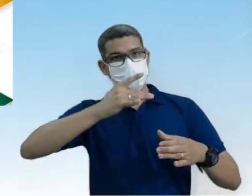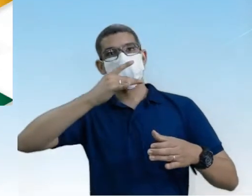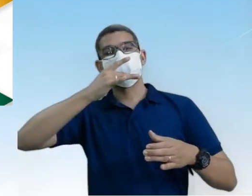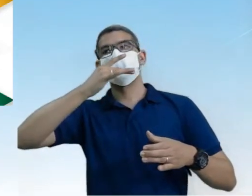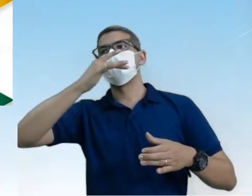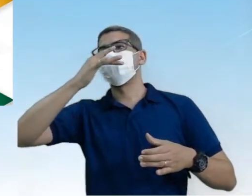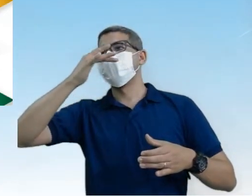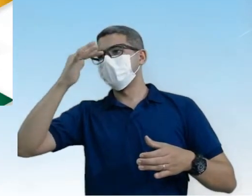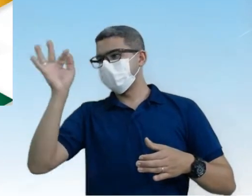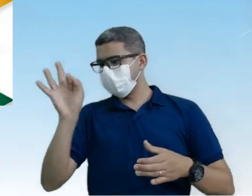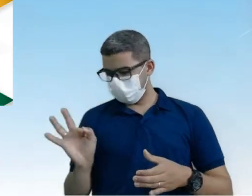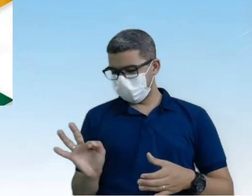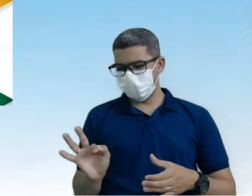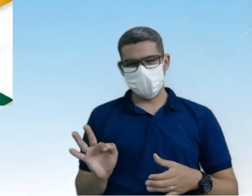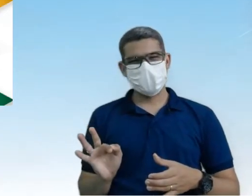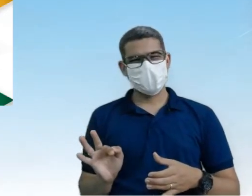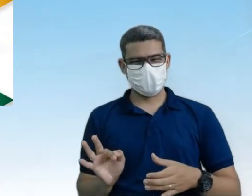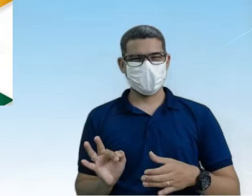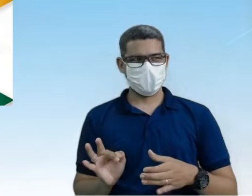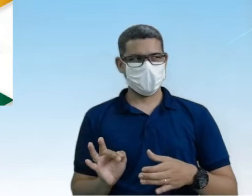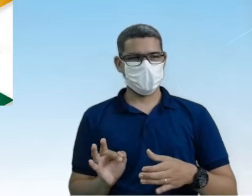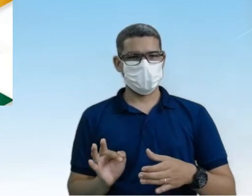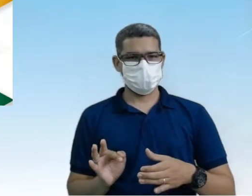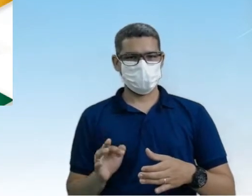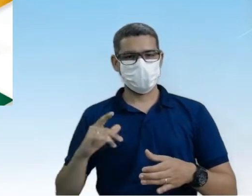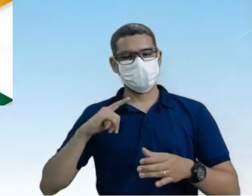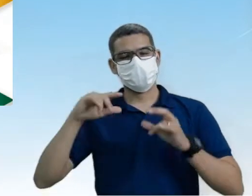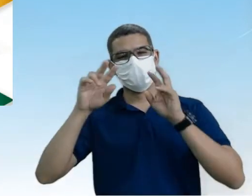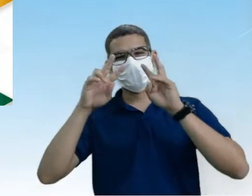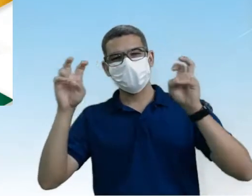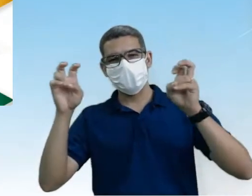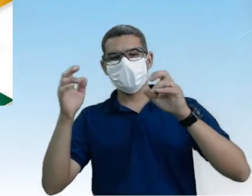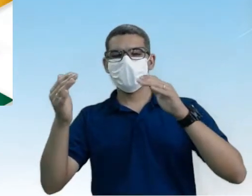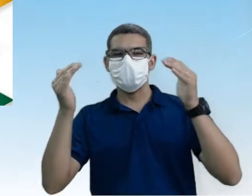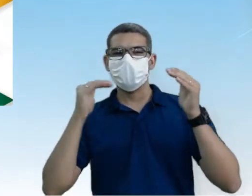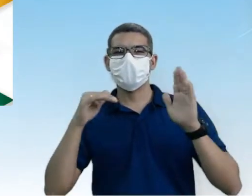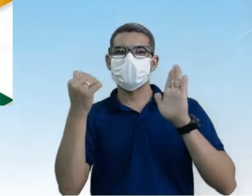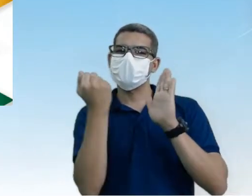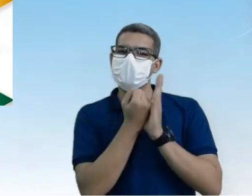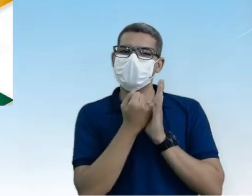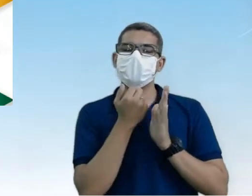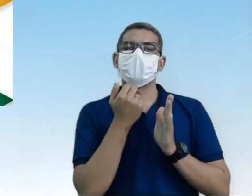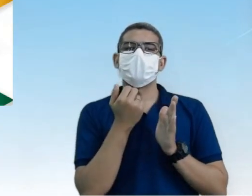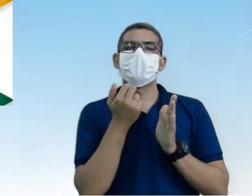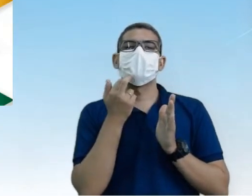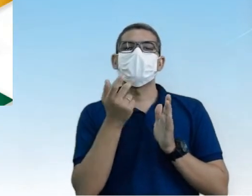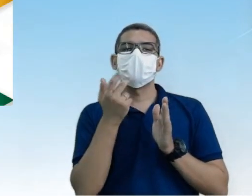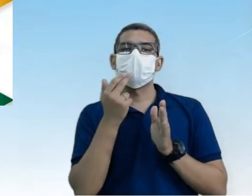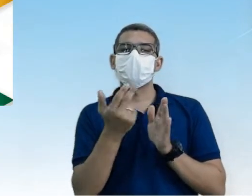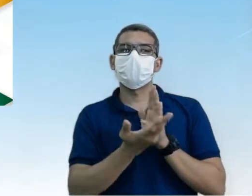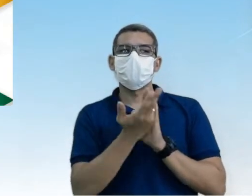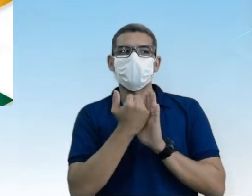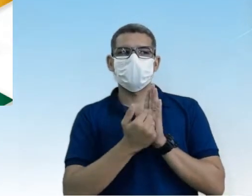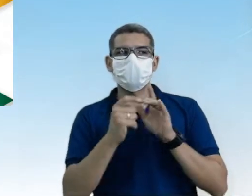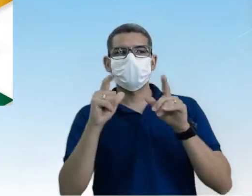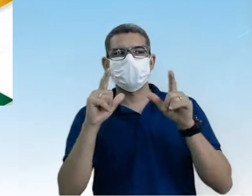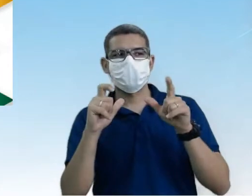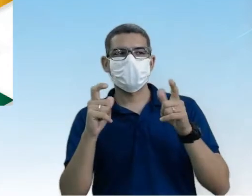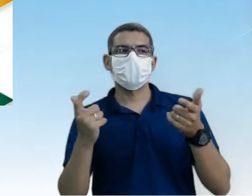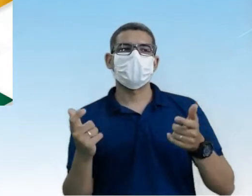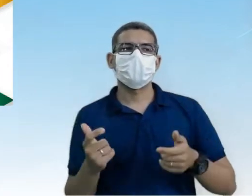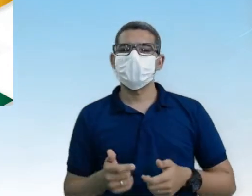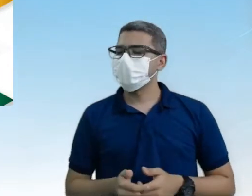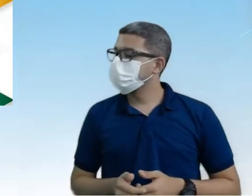ao redor. A gente tem aí o título, a marca, toda a linguagem não verbal numa caixinha aí para você abrir e